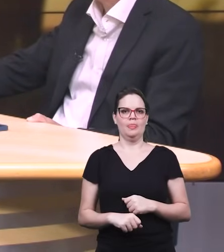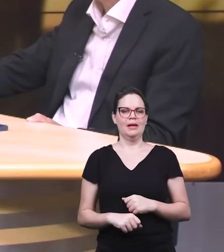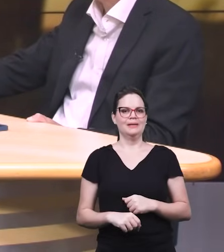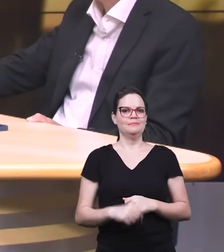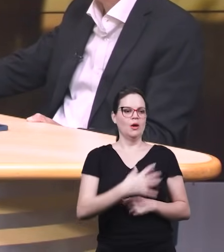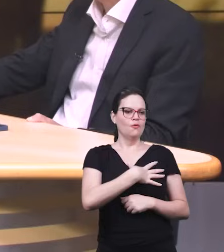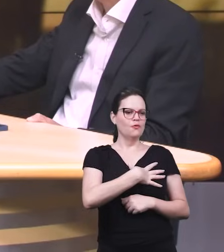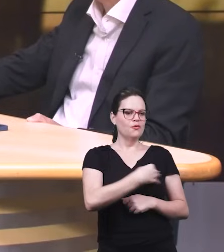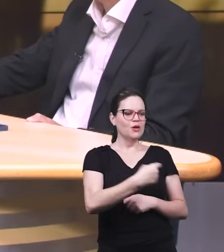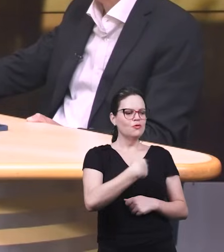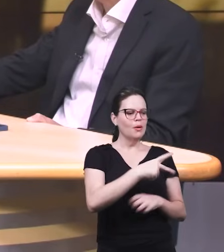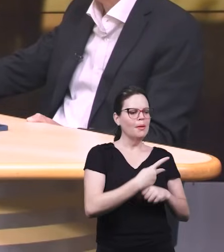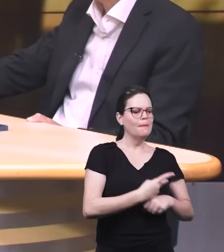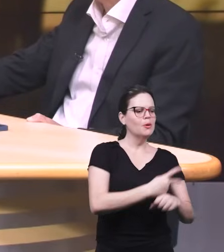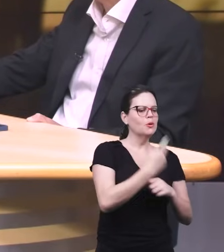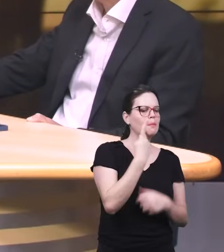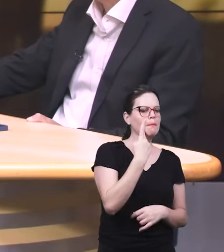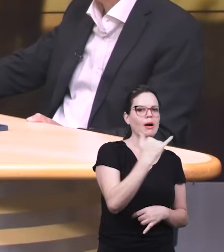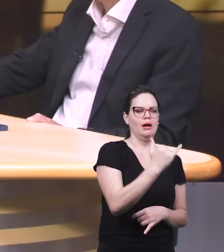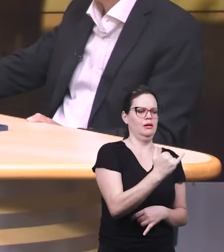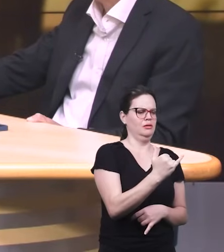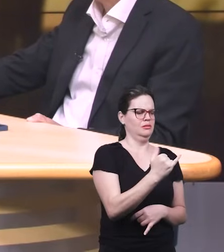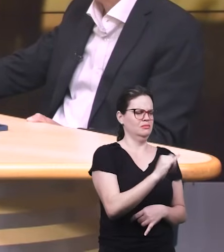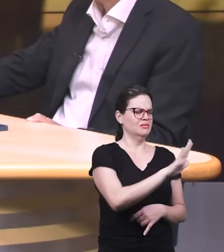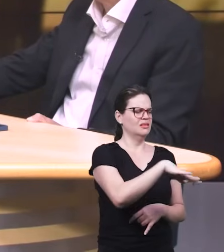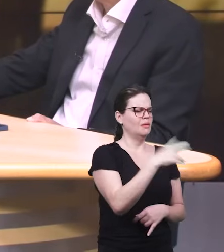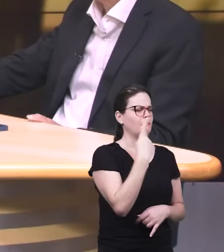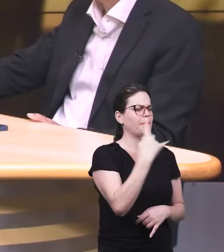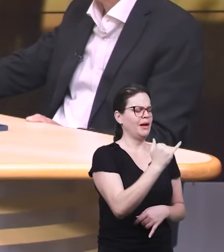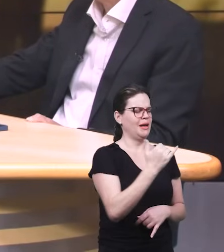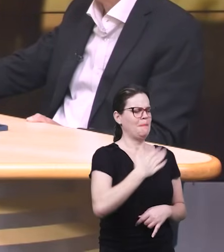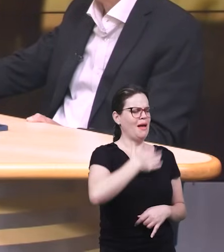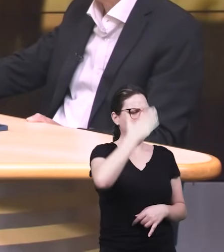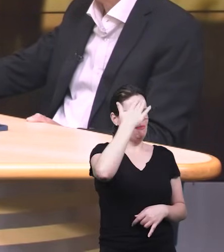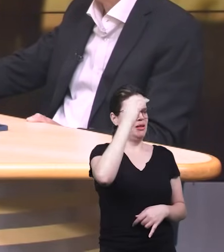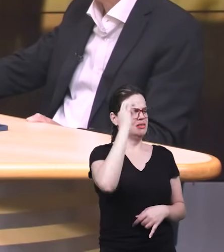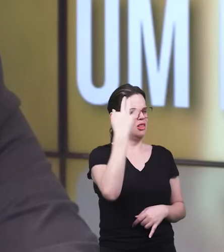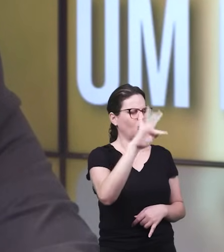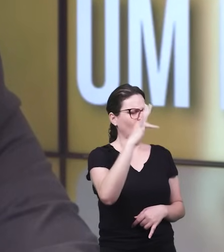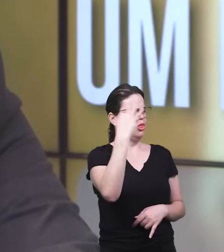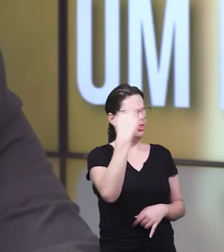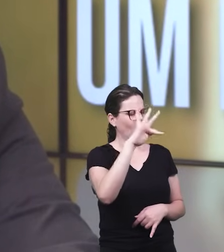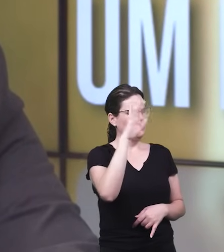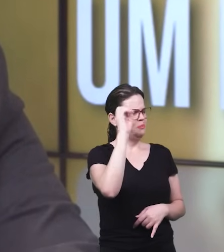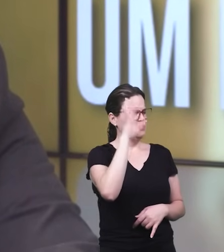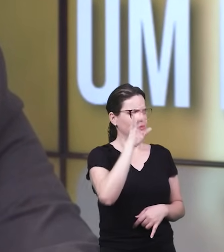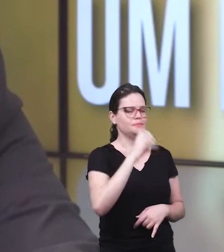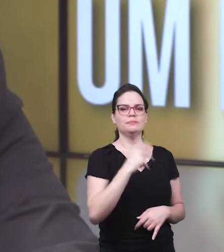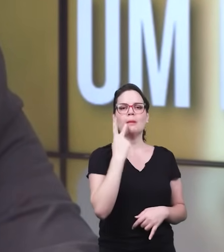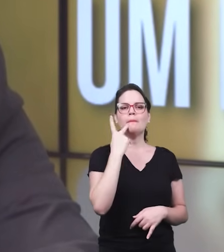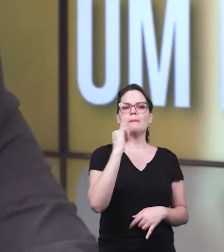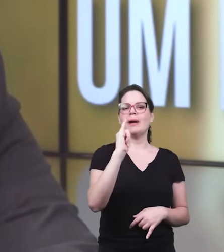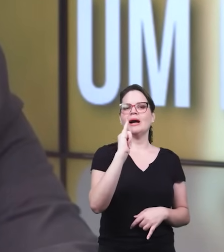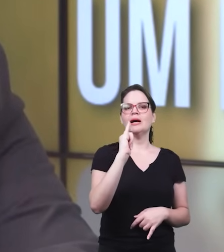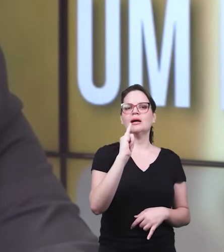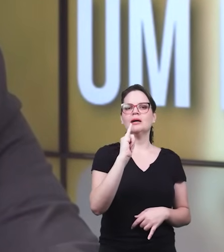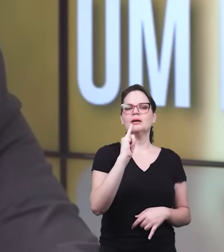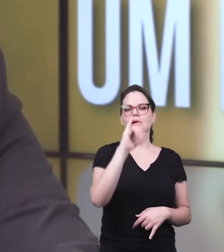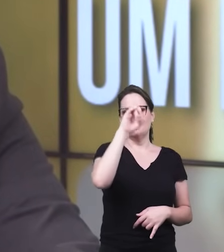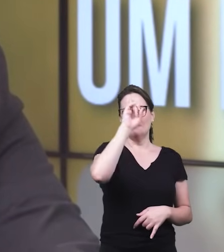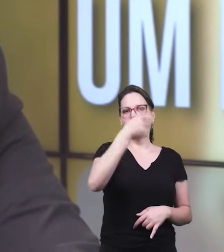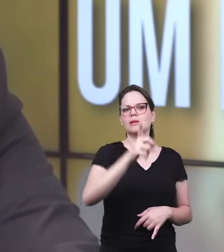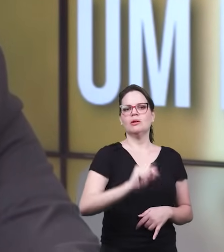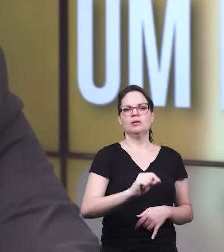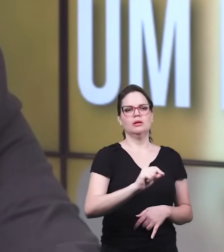uma resposta do pai. Ele trouxe um questionamento. Pai, está doendo a minha cabeça. No primeiro momento, o pai o que ele faz? Não, encaminha para a